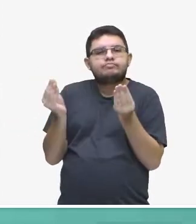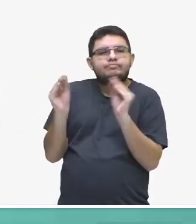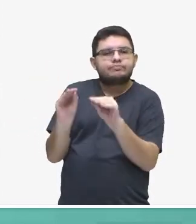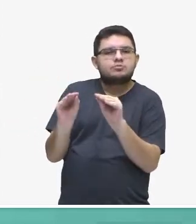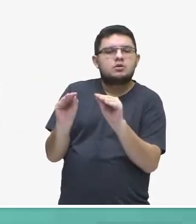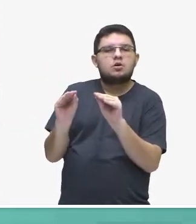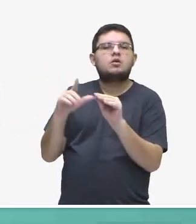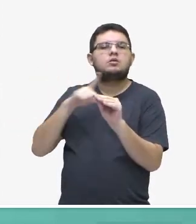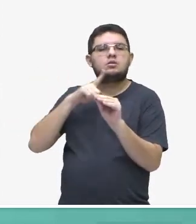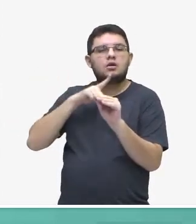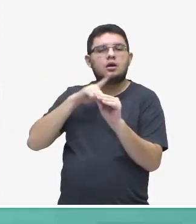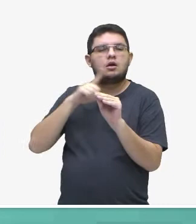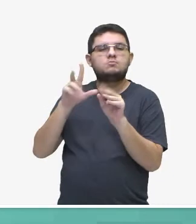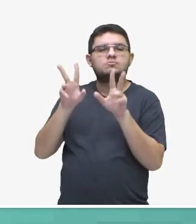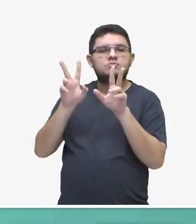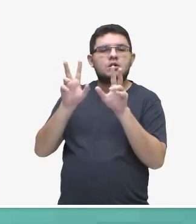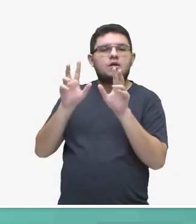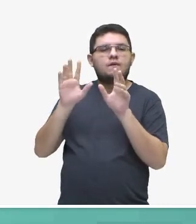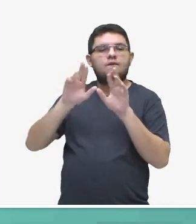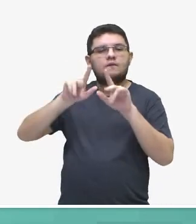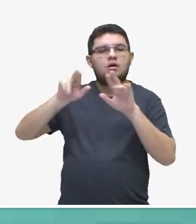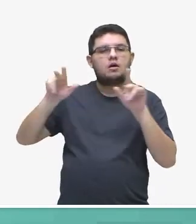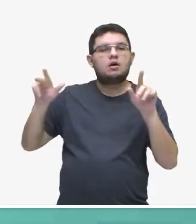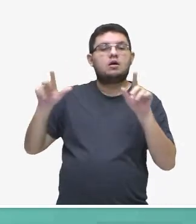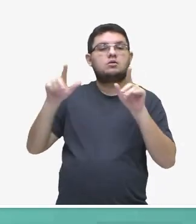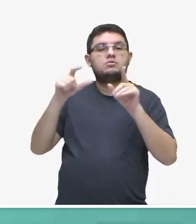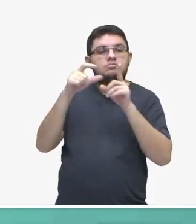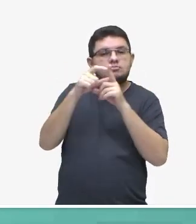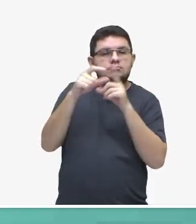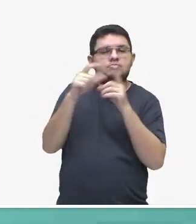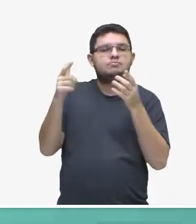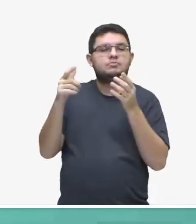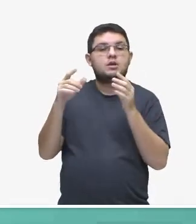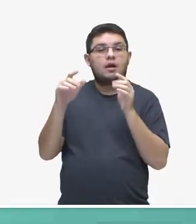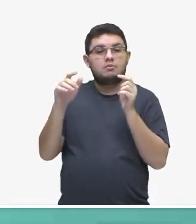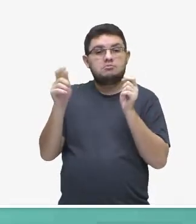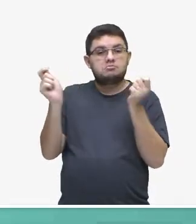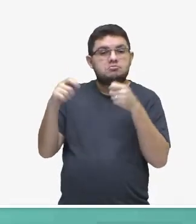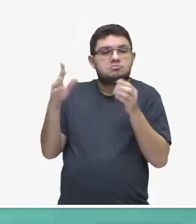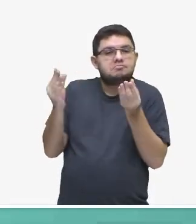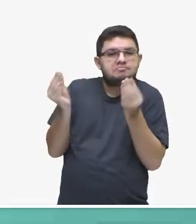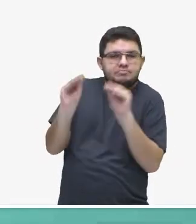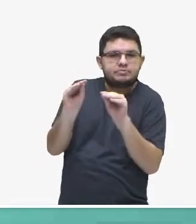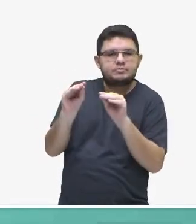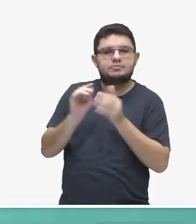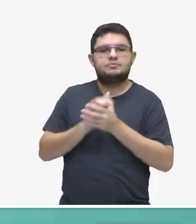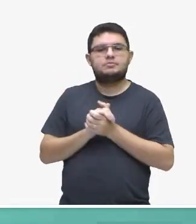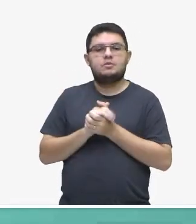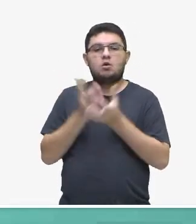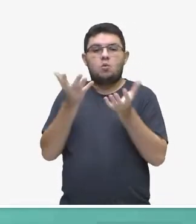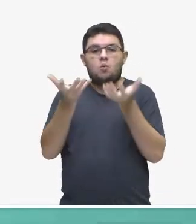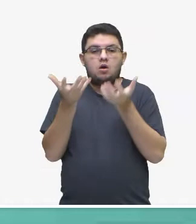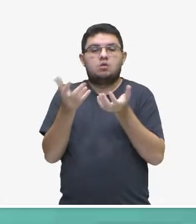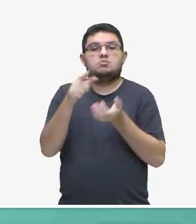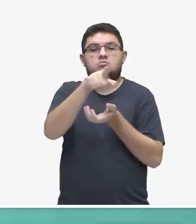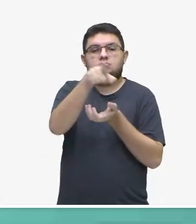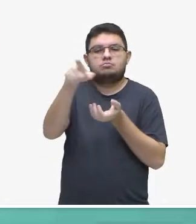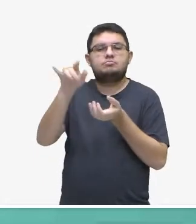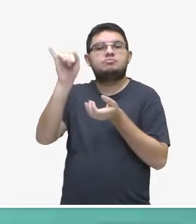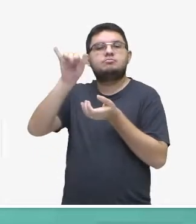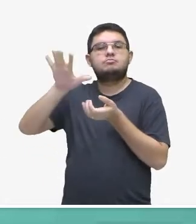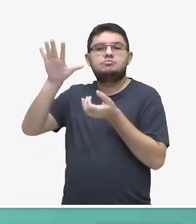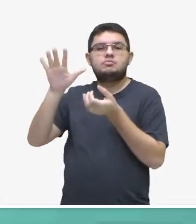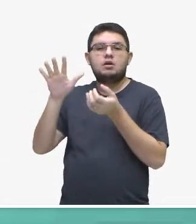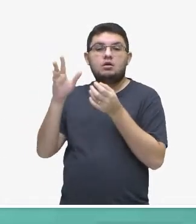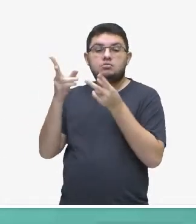várias, né, expressões que nós vimos aí no vídeo. Let's go! Bom, eu quero que vocês observem a imagem comigo e nós vamos tentar,